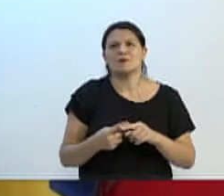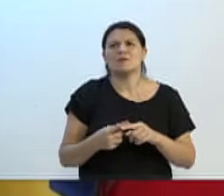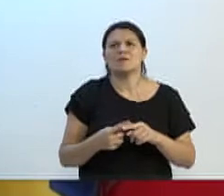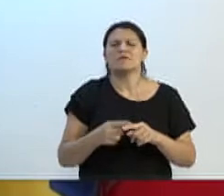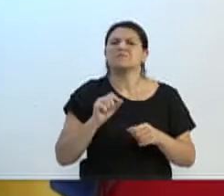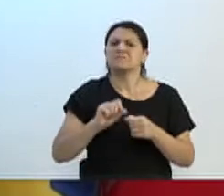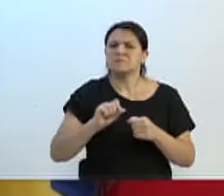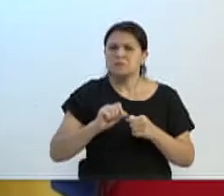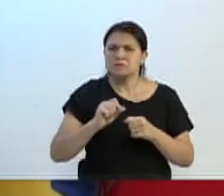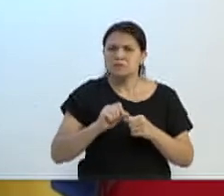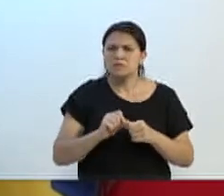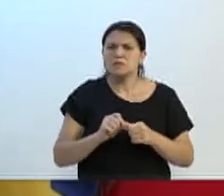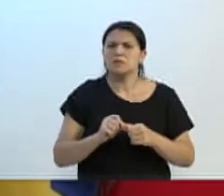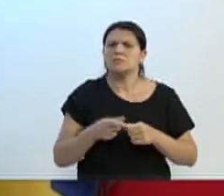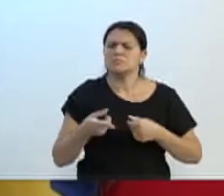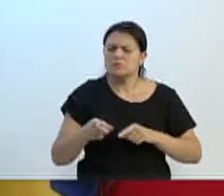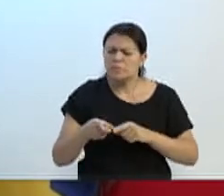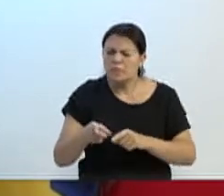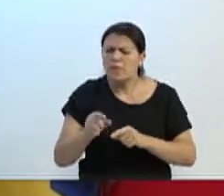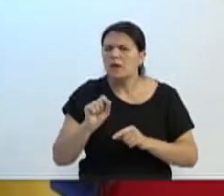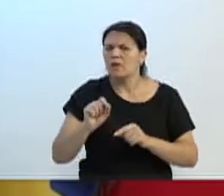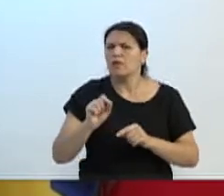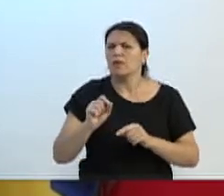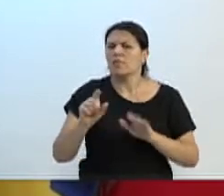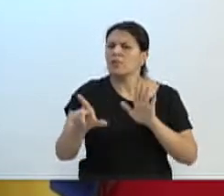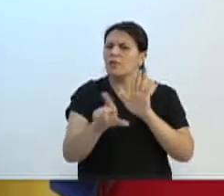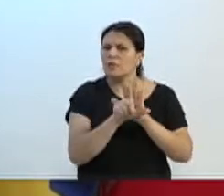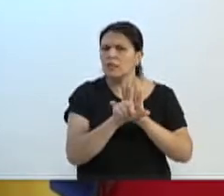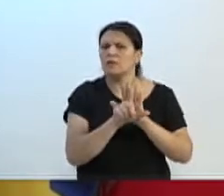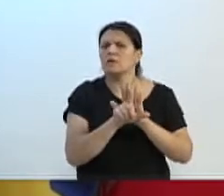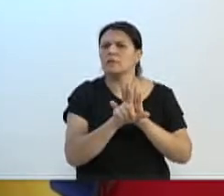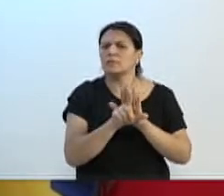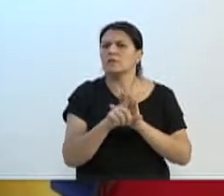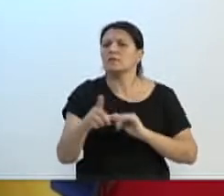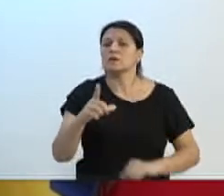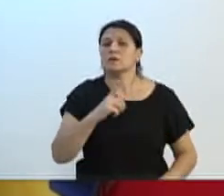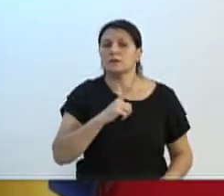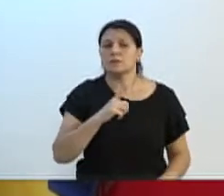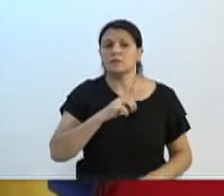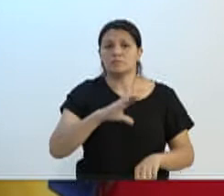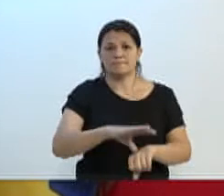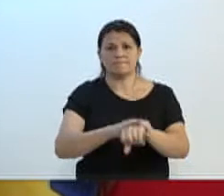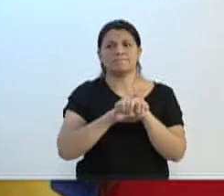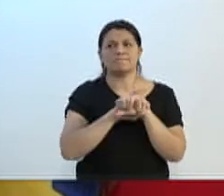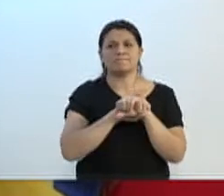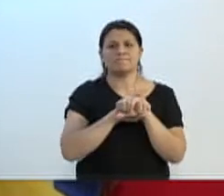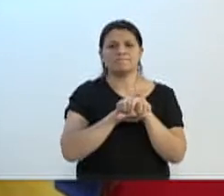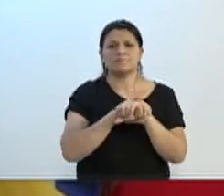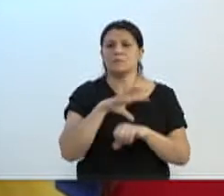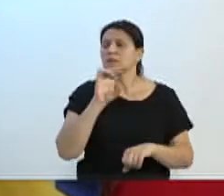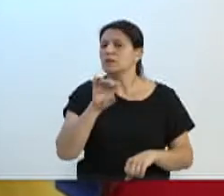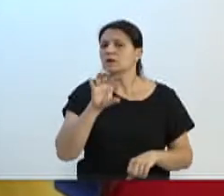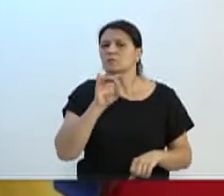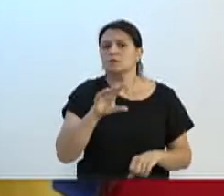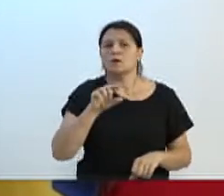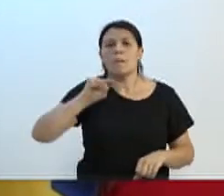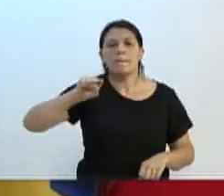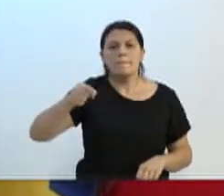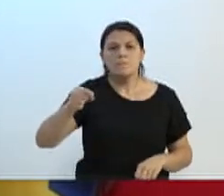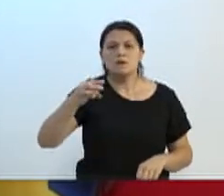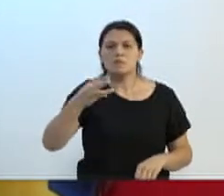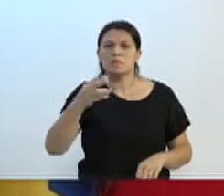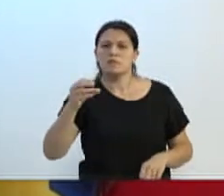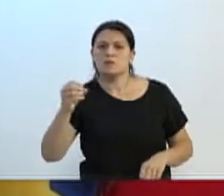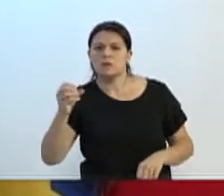dispositivo, a provocar, então, um dispositivo legal para que tenhamos a garantia, não só dessas 1.300 famílias, mas